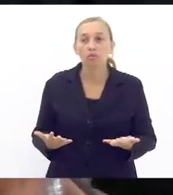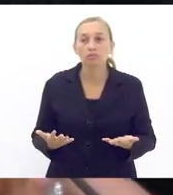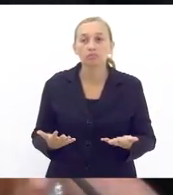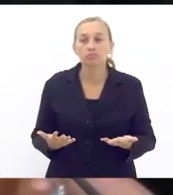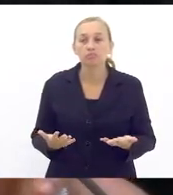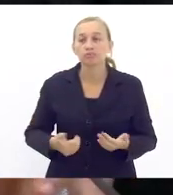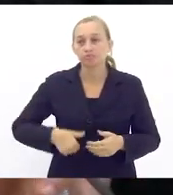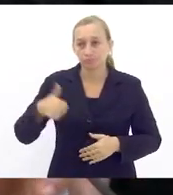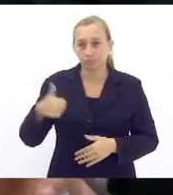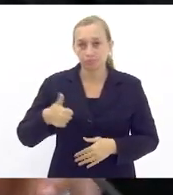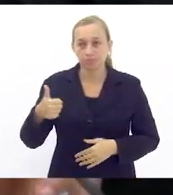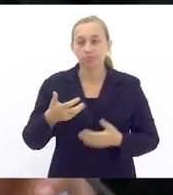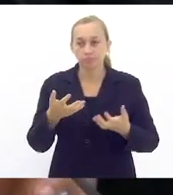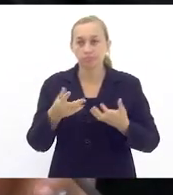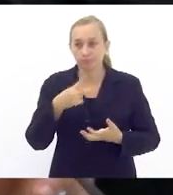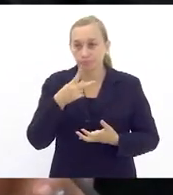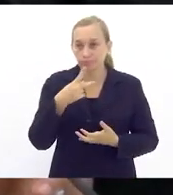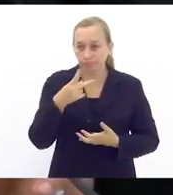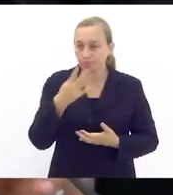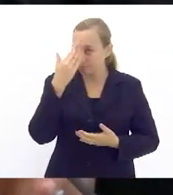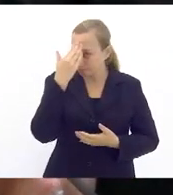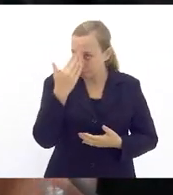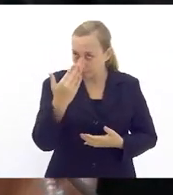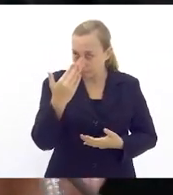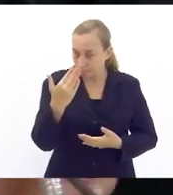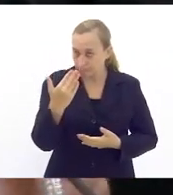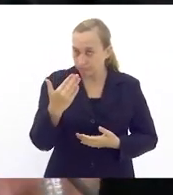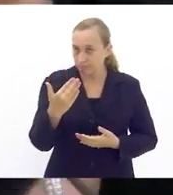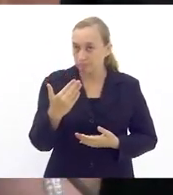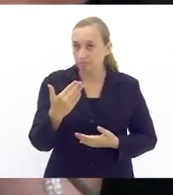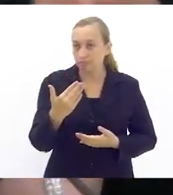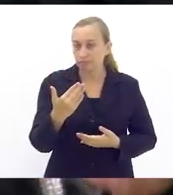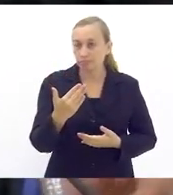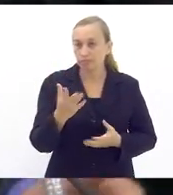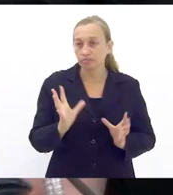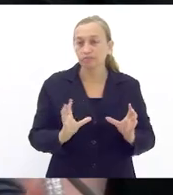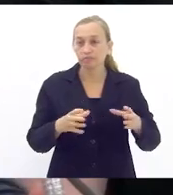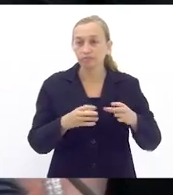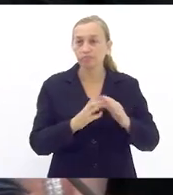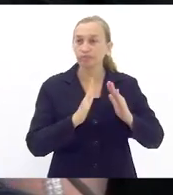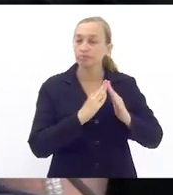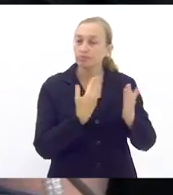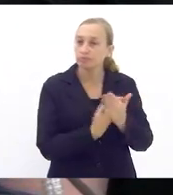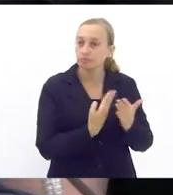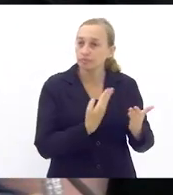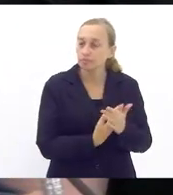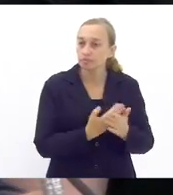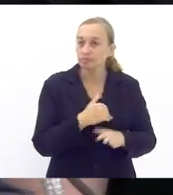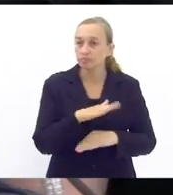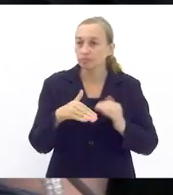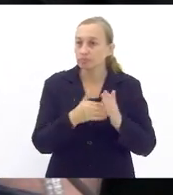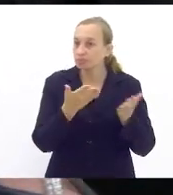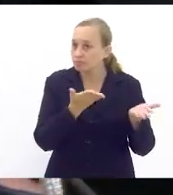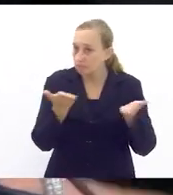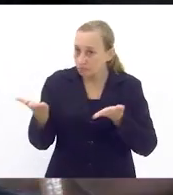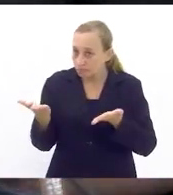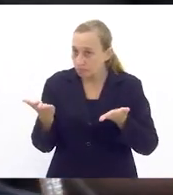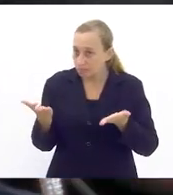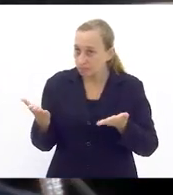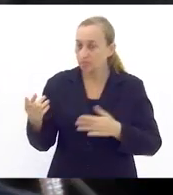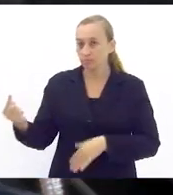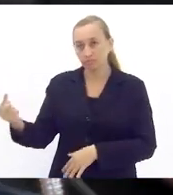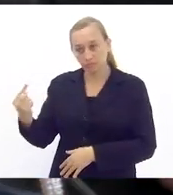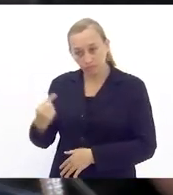em primeiro lugar eu quero agradecer em primeiro lugar a comunidade escolar e a todos e a todas e a todos que